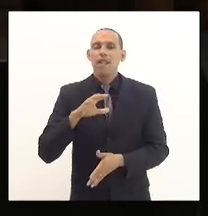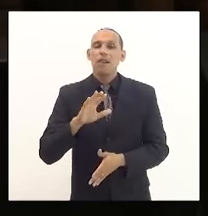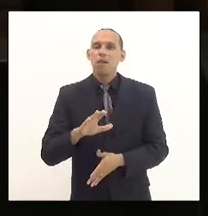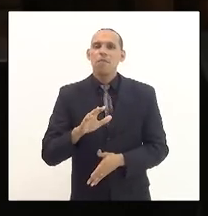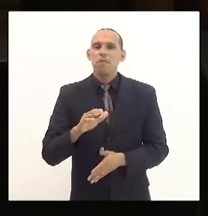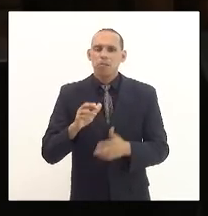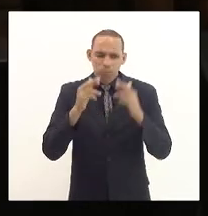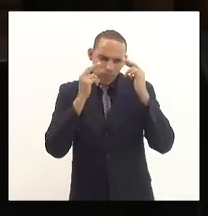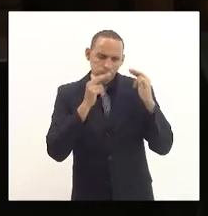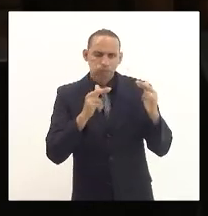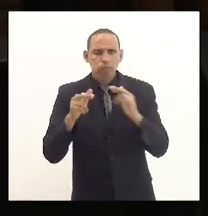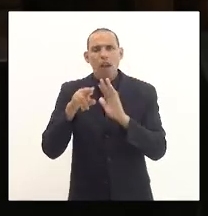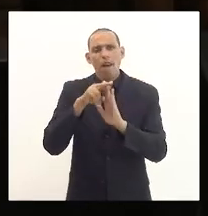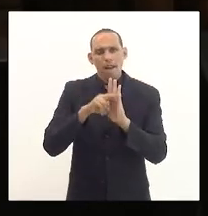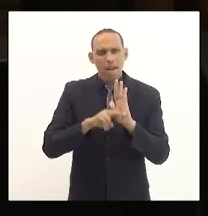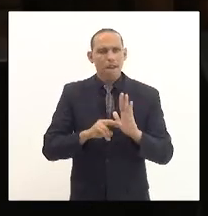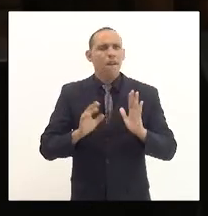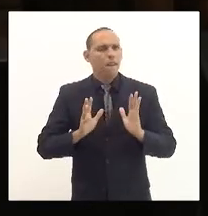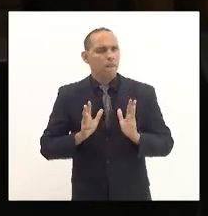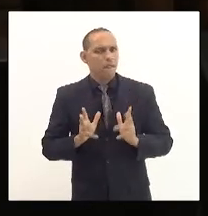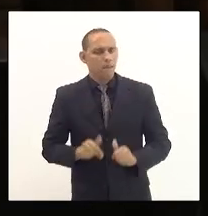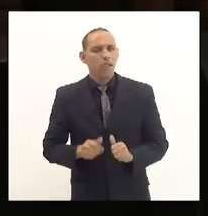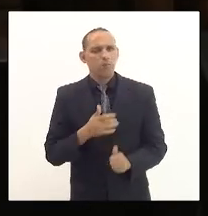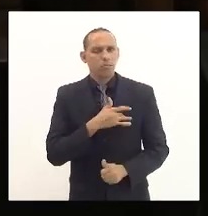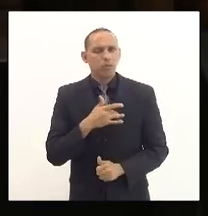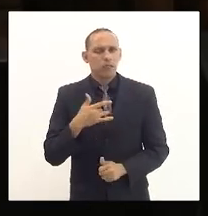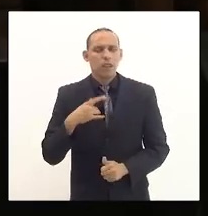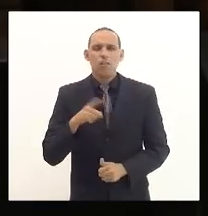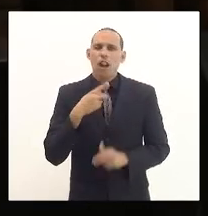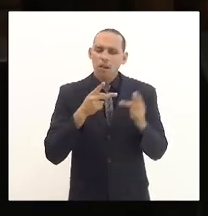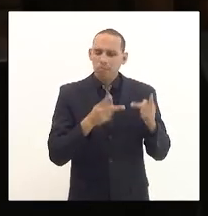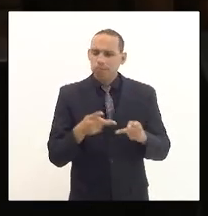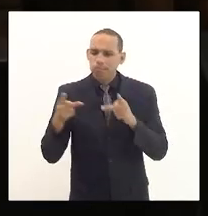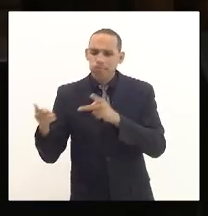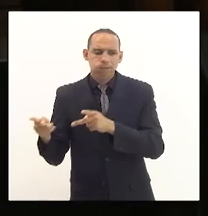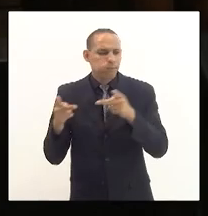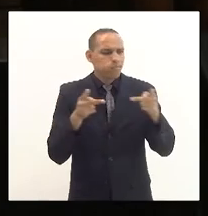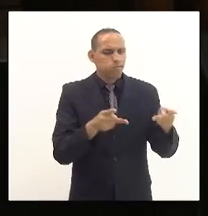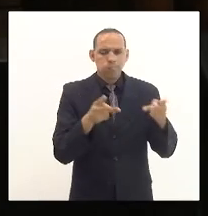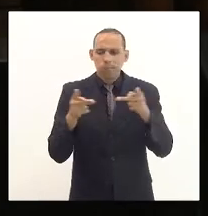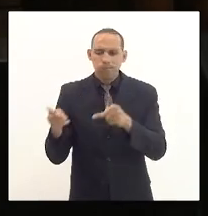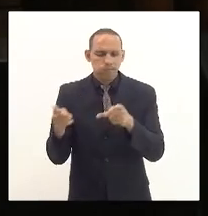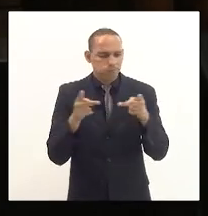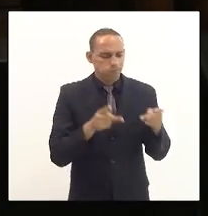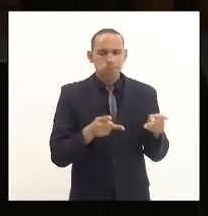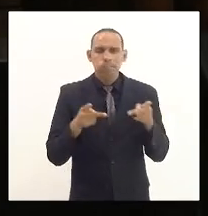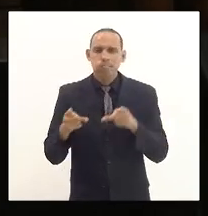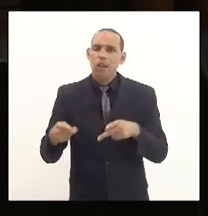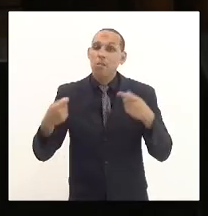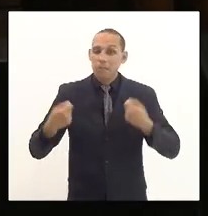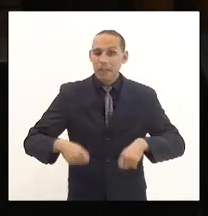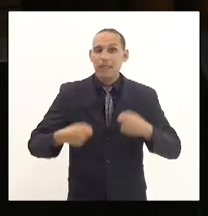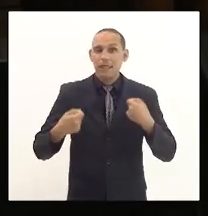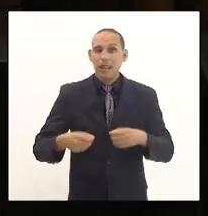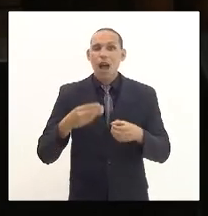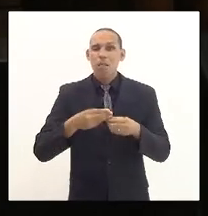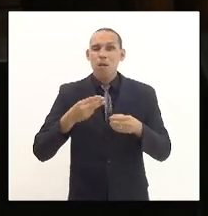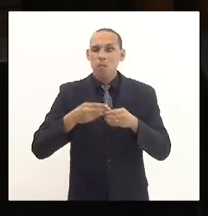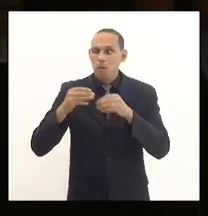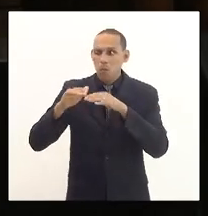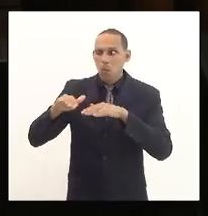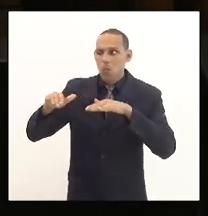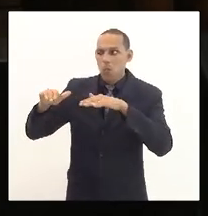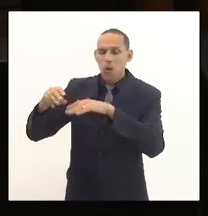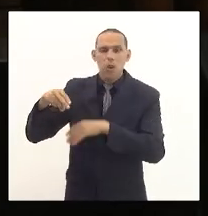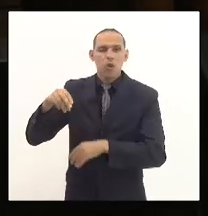todas as regras sanitárias fizemos todas as visitas é que eram necessárias aos municípios